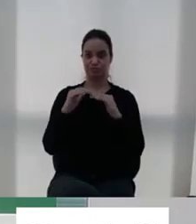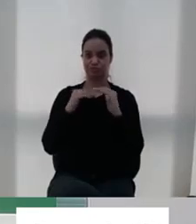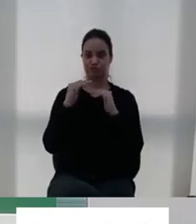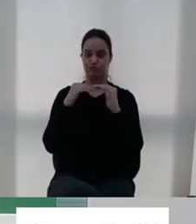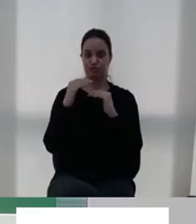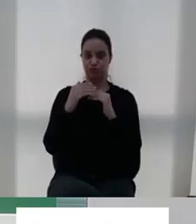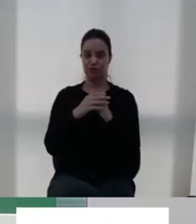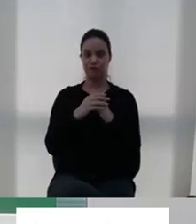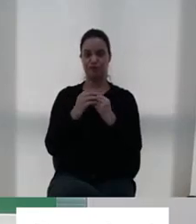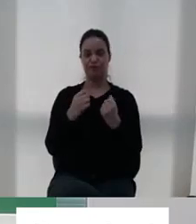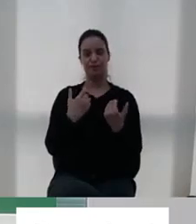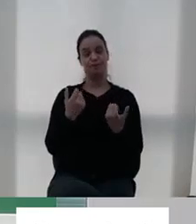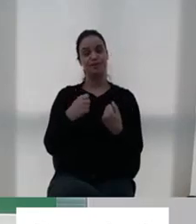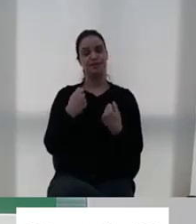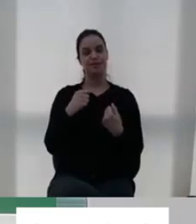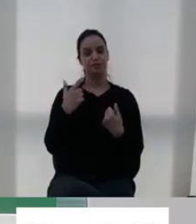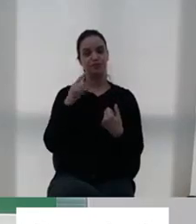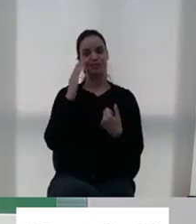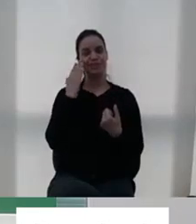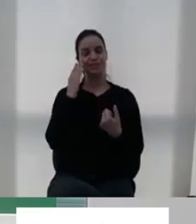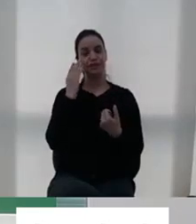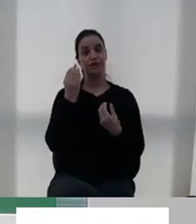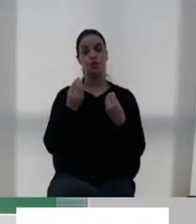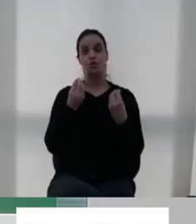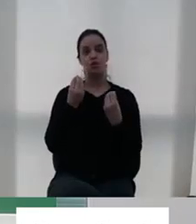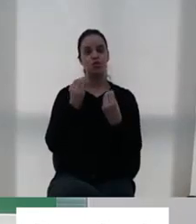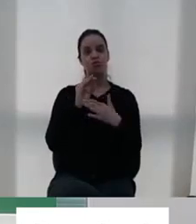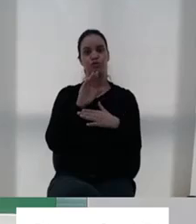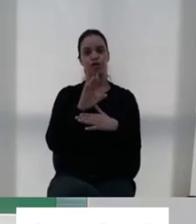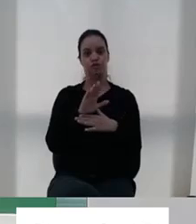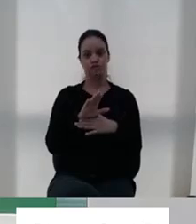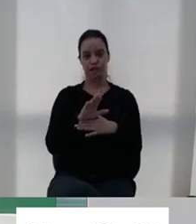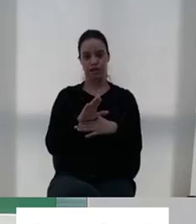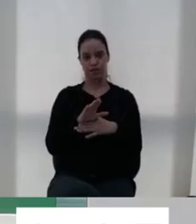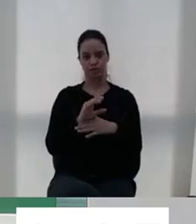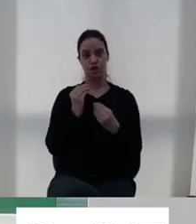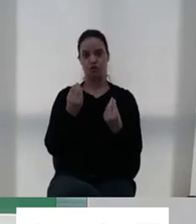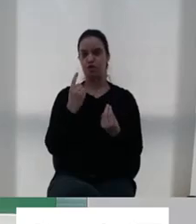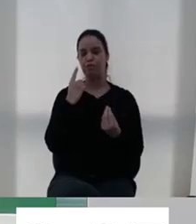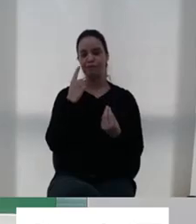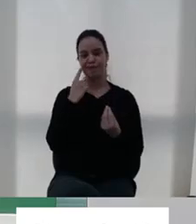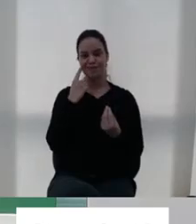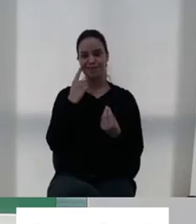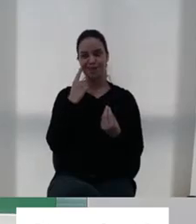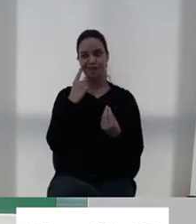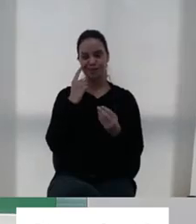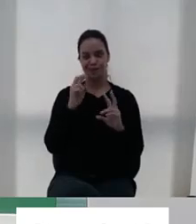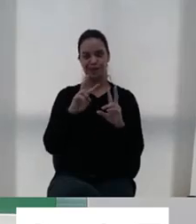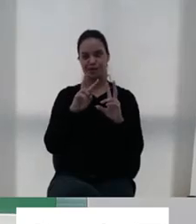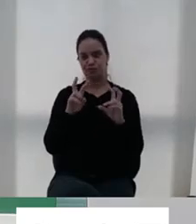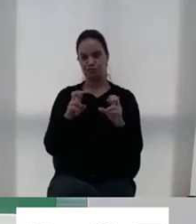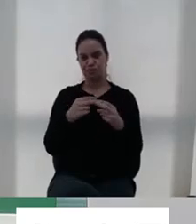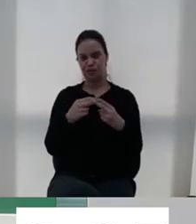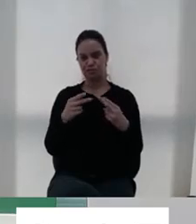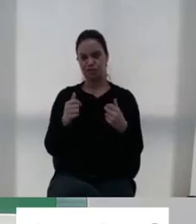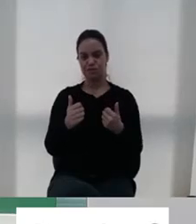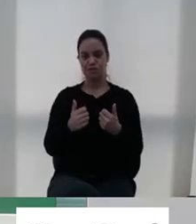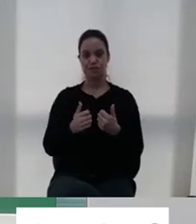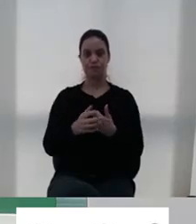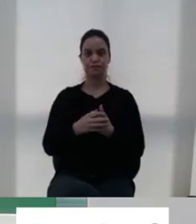justamente entender qual é o papel, no que pode ajudar, em como pensar isso, né? Então, se isso fosse feito de forma